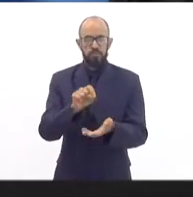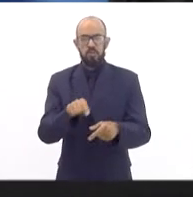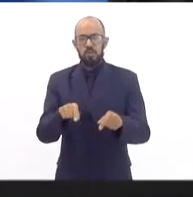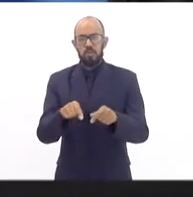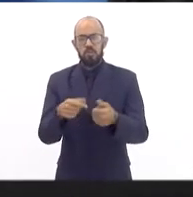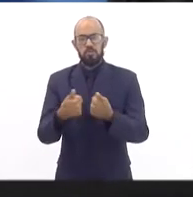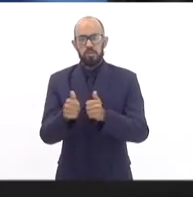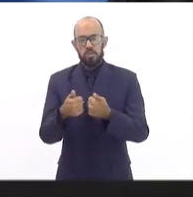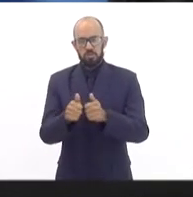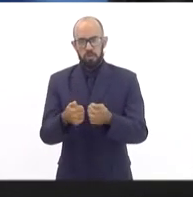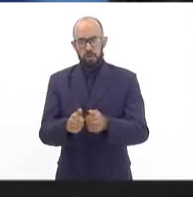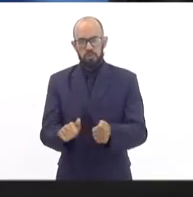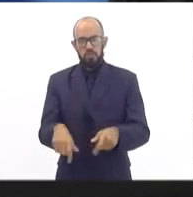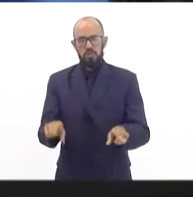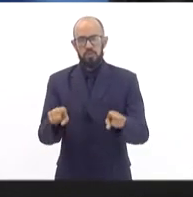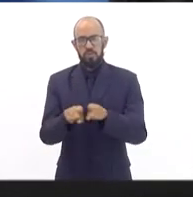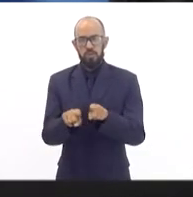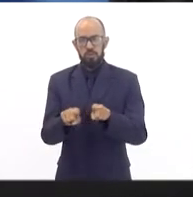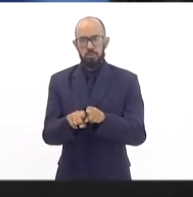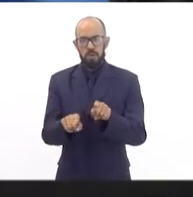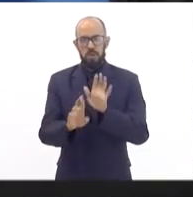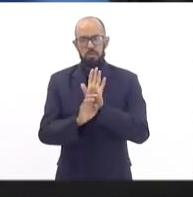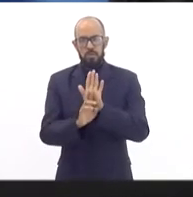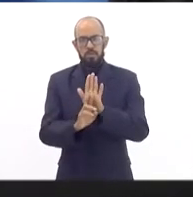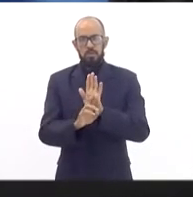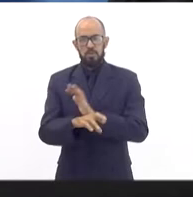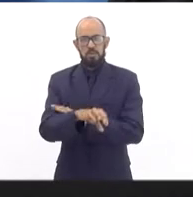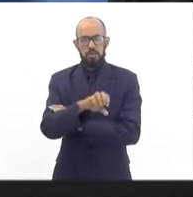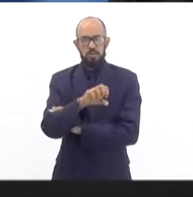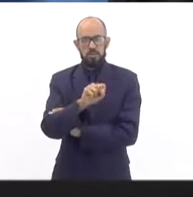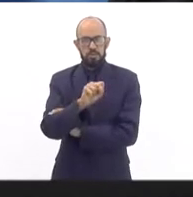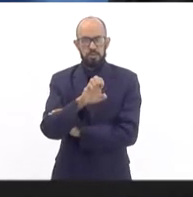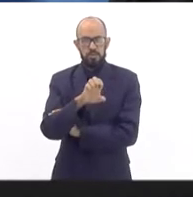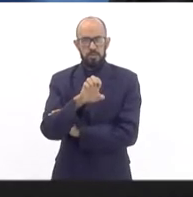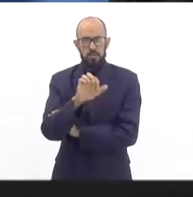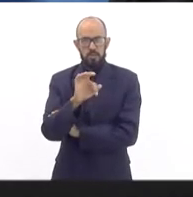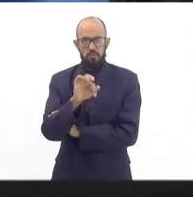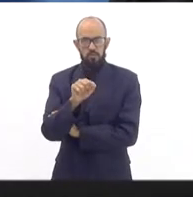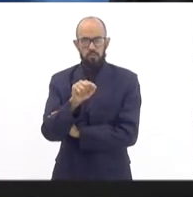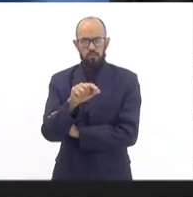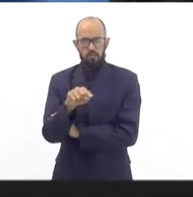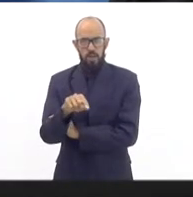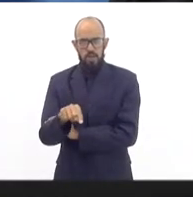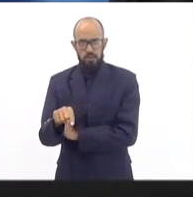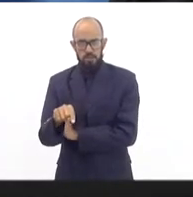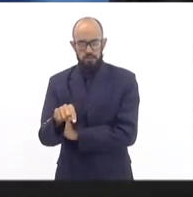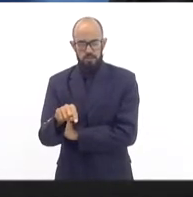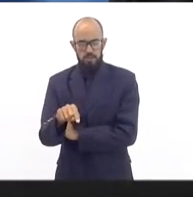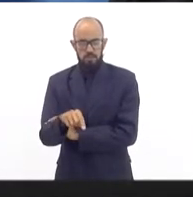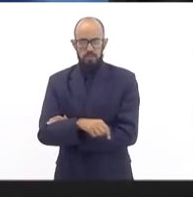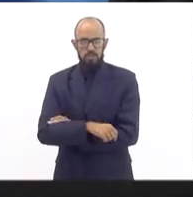a Getransp. E representantes da Cefaz. Representante da Secretaria de Fazenda está presente?